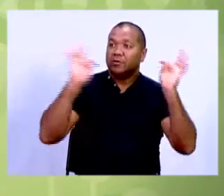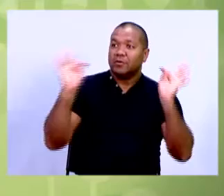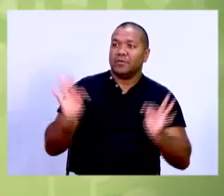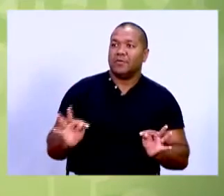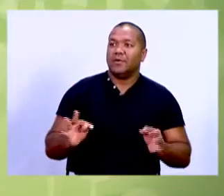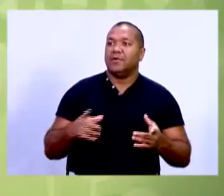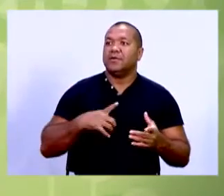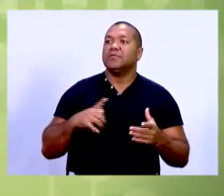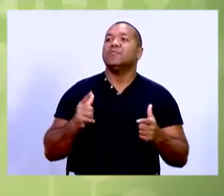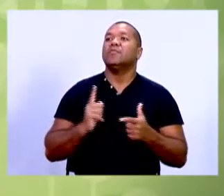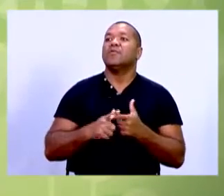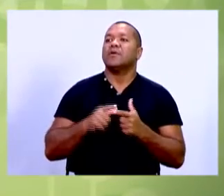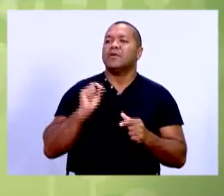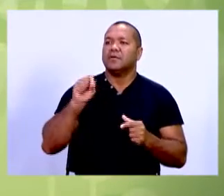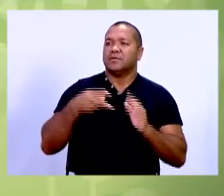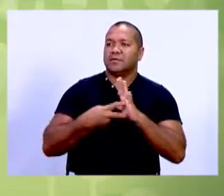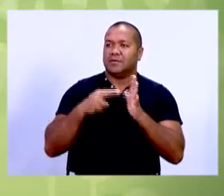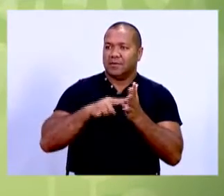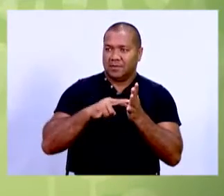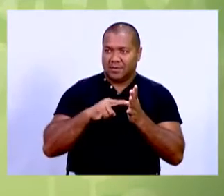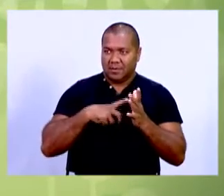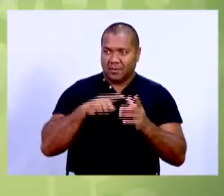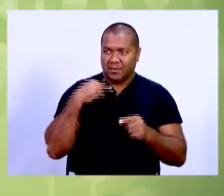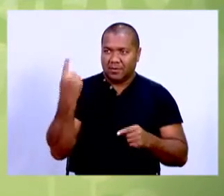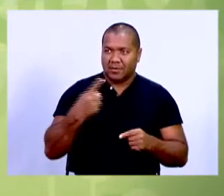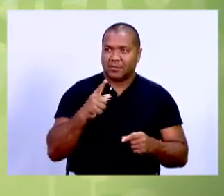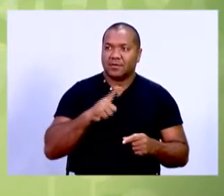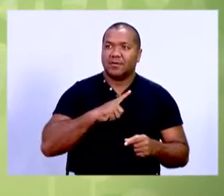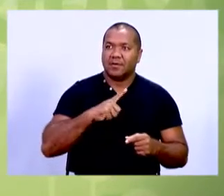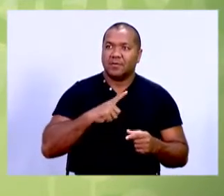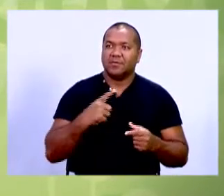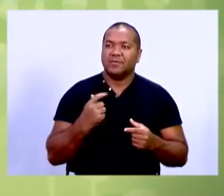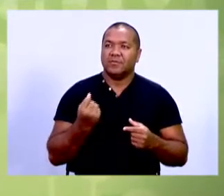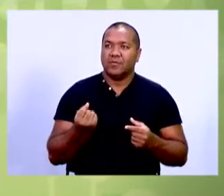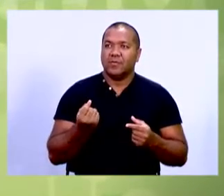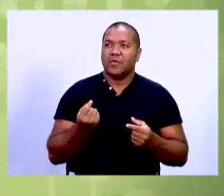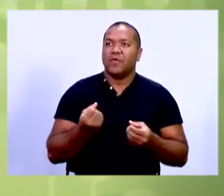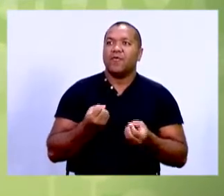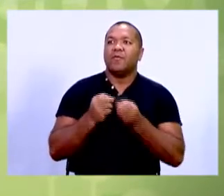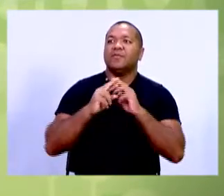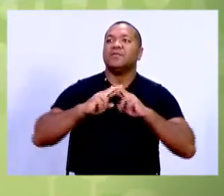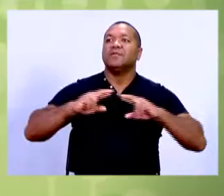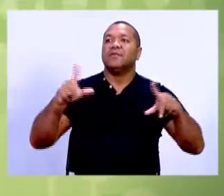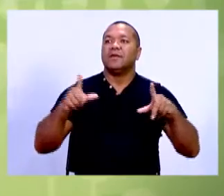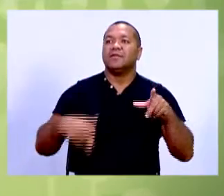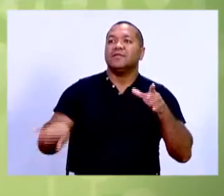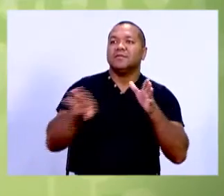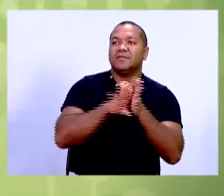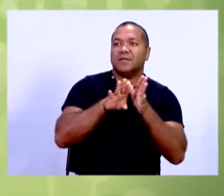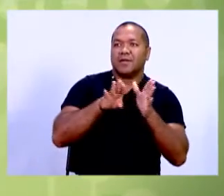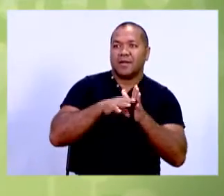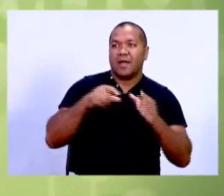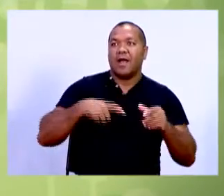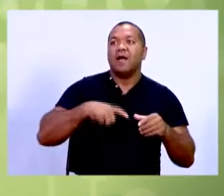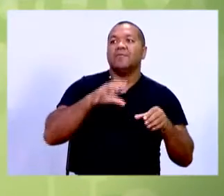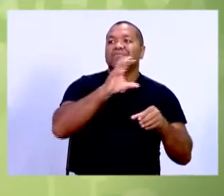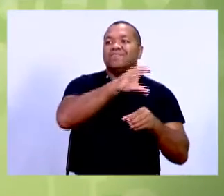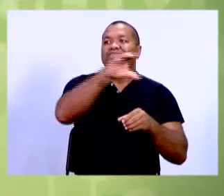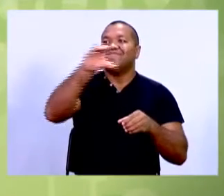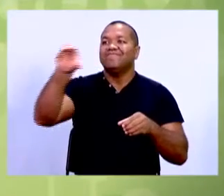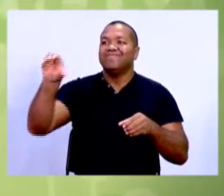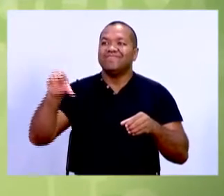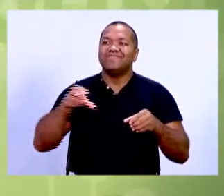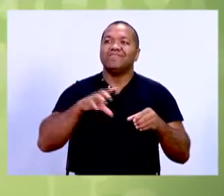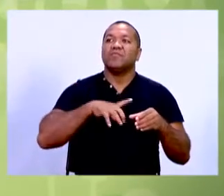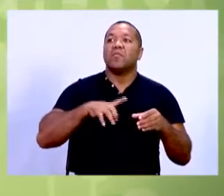muito grande, porque isso significa que nós temos uma forma diferente de chegar àqueles lugares que talvez